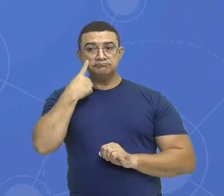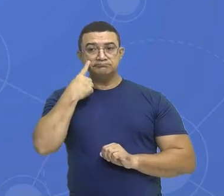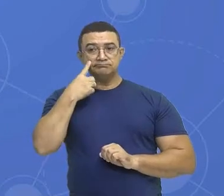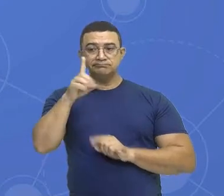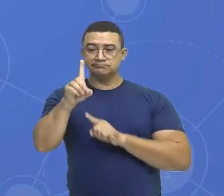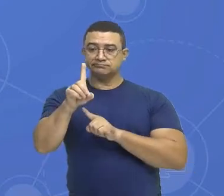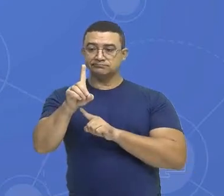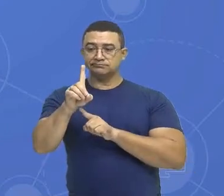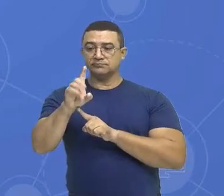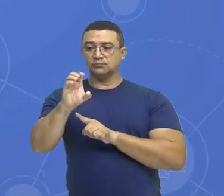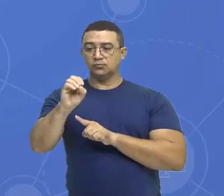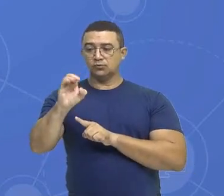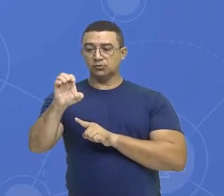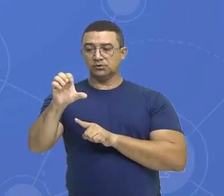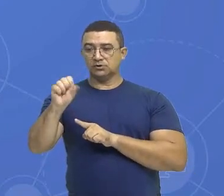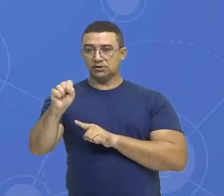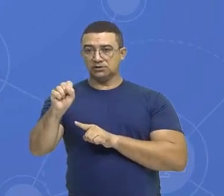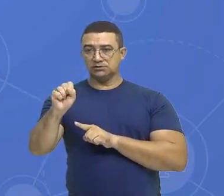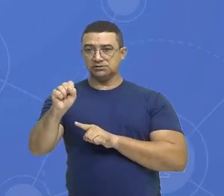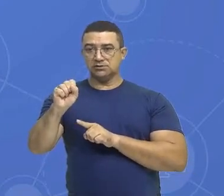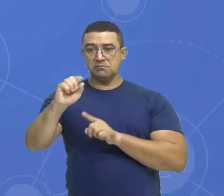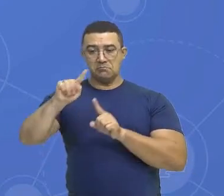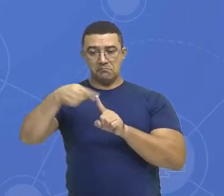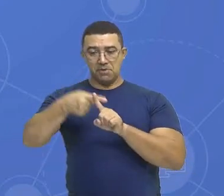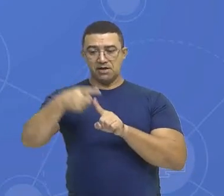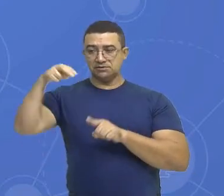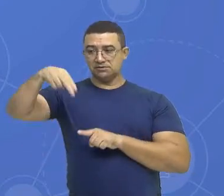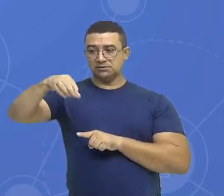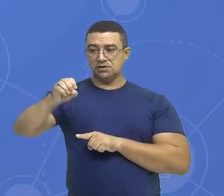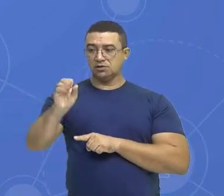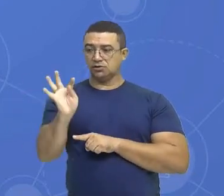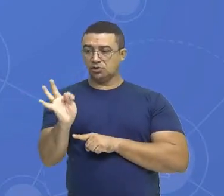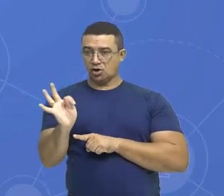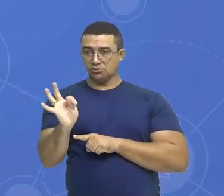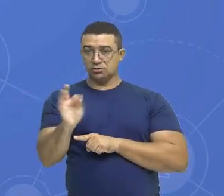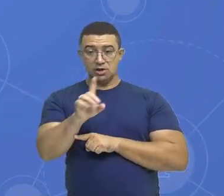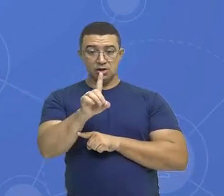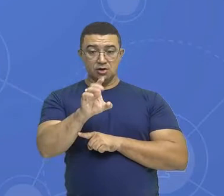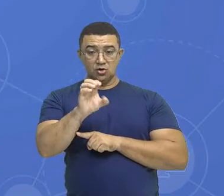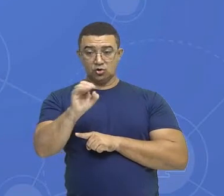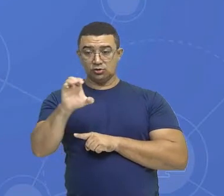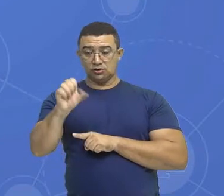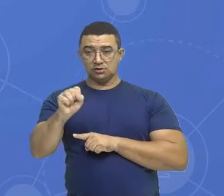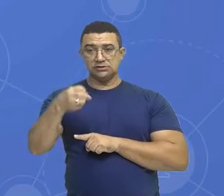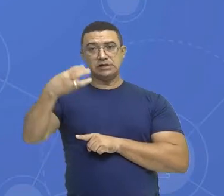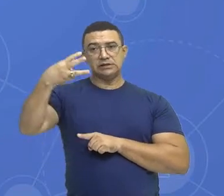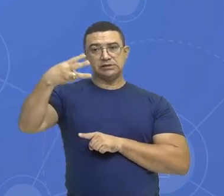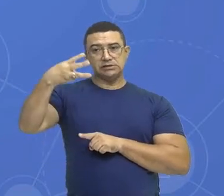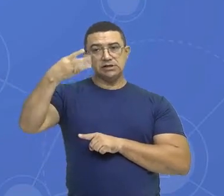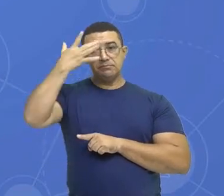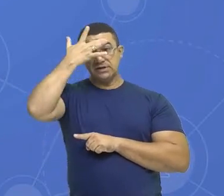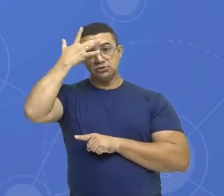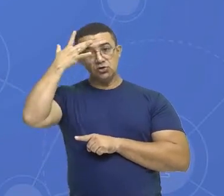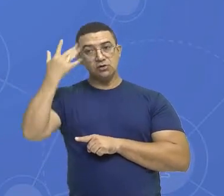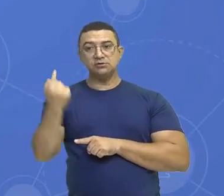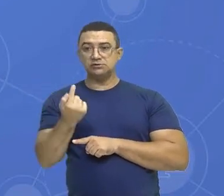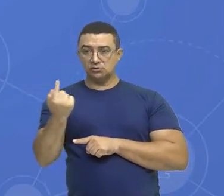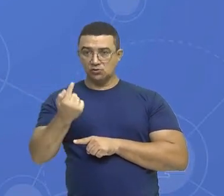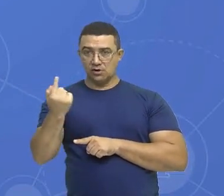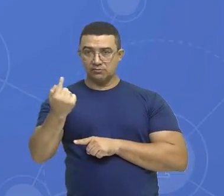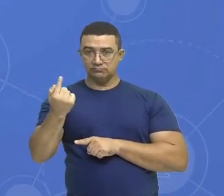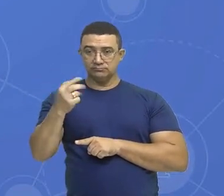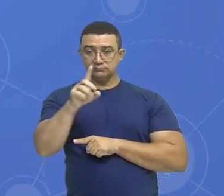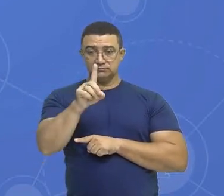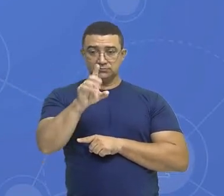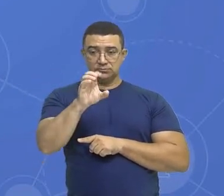nós já sabemos, o does eu utilizo com terceira pessoa do singular, quando o sujeito for terceira pessoa de singular, e aí eu vou ter, além do does, né, eu vou ter